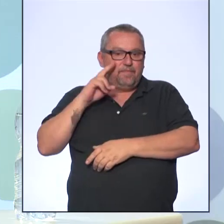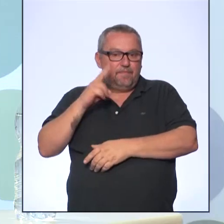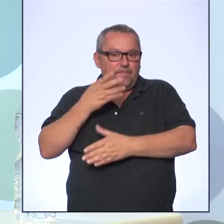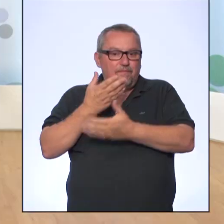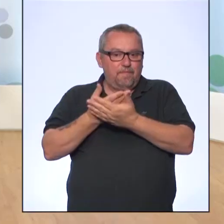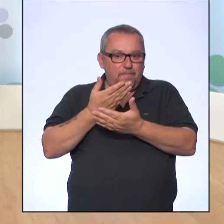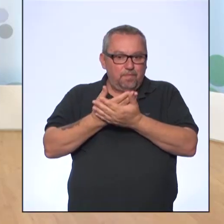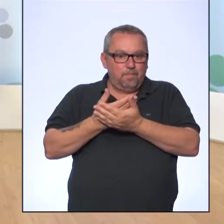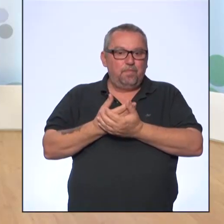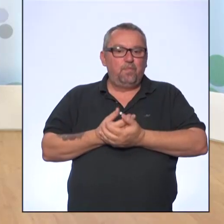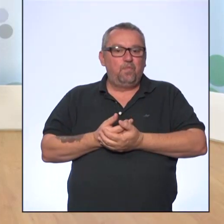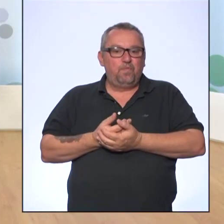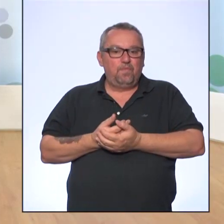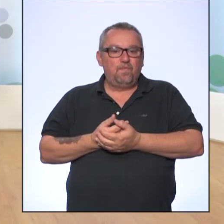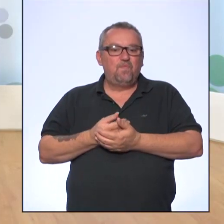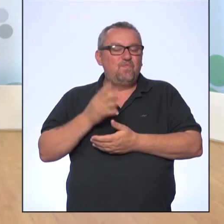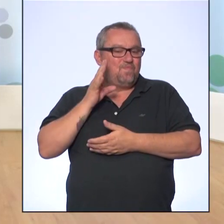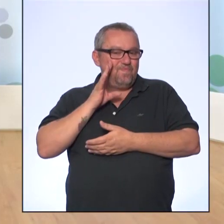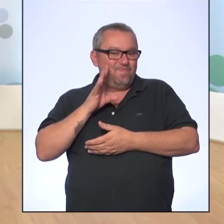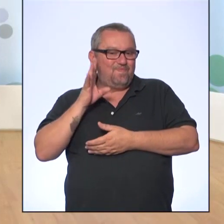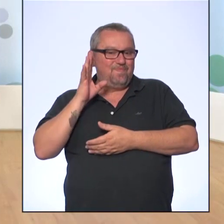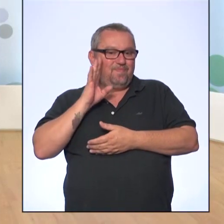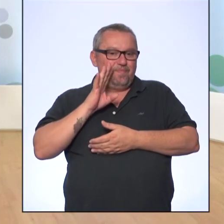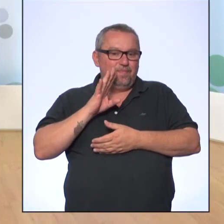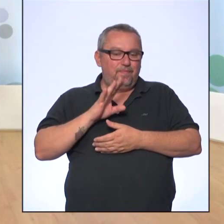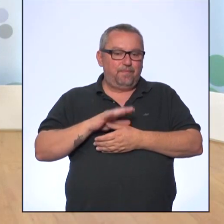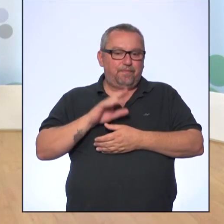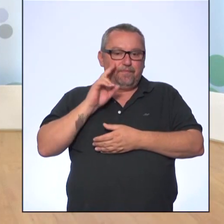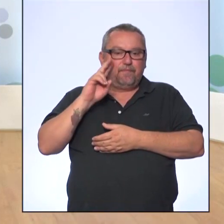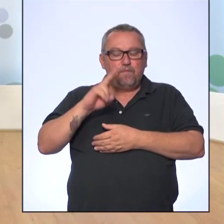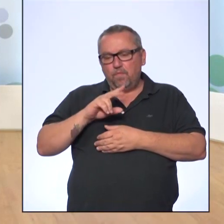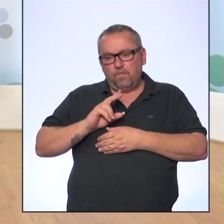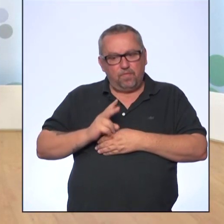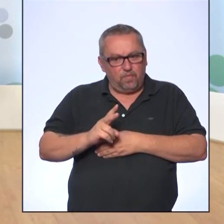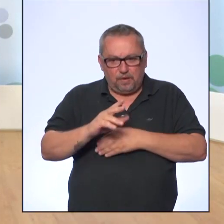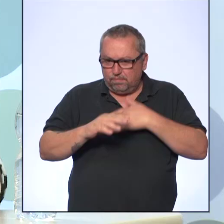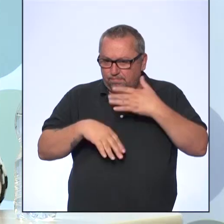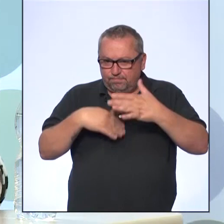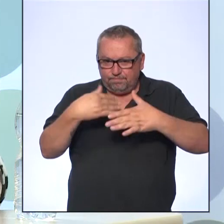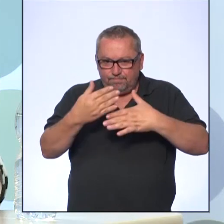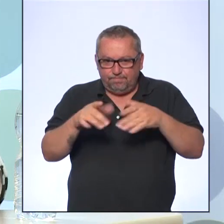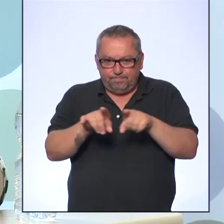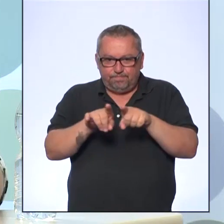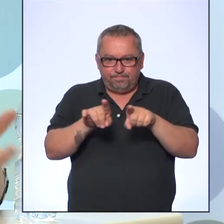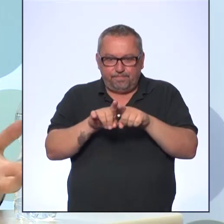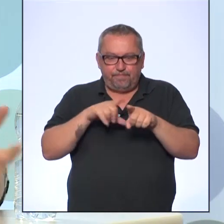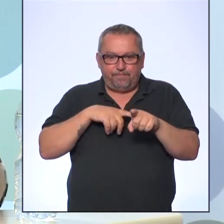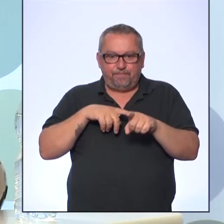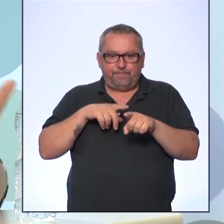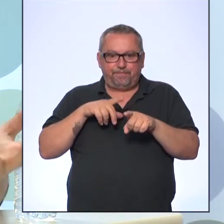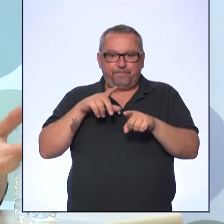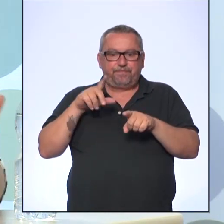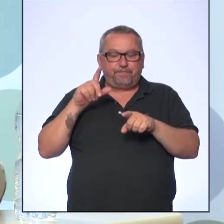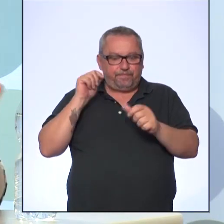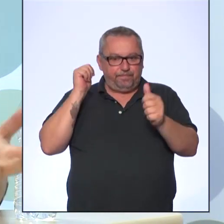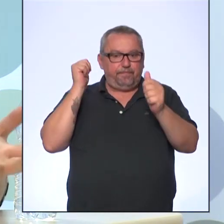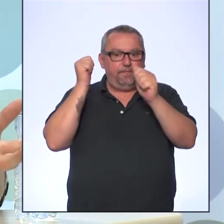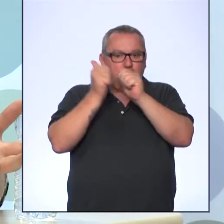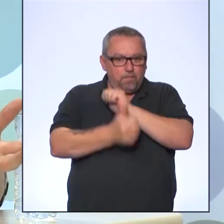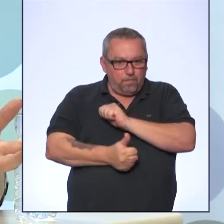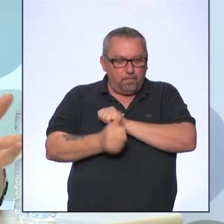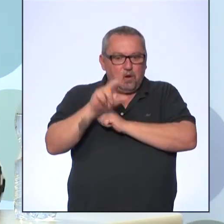né? Sim. Legal. Então, vamos dar sequência, né, pessoal? Então, para os fãs de esporte, o